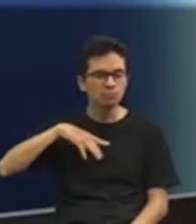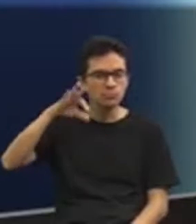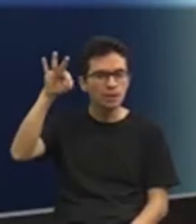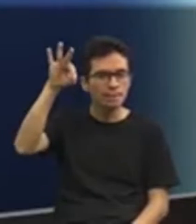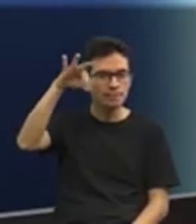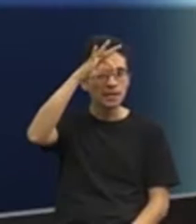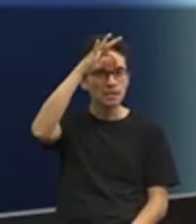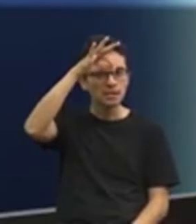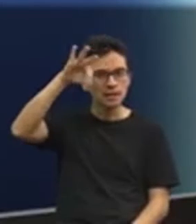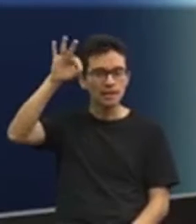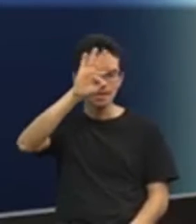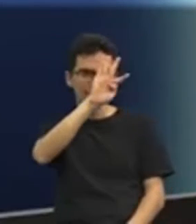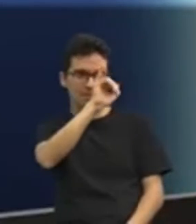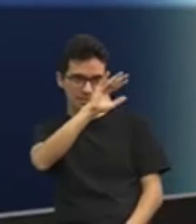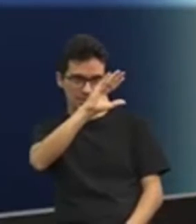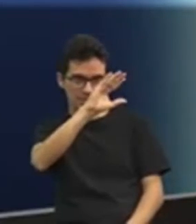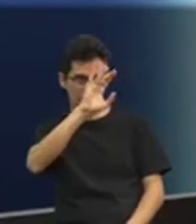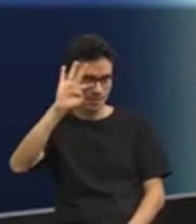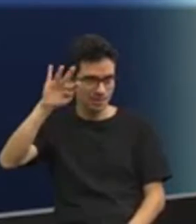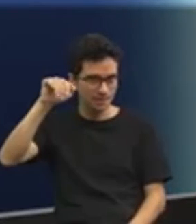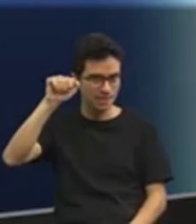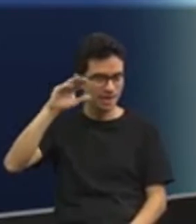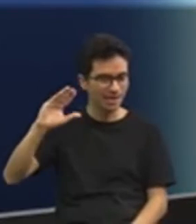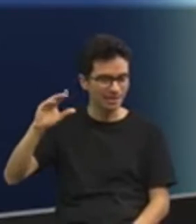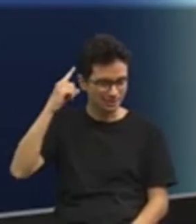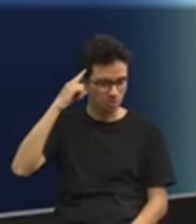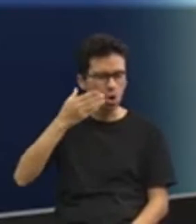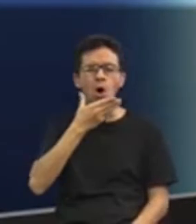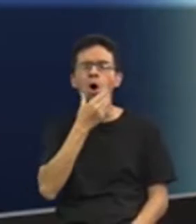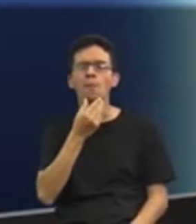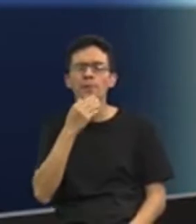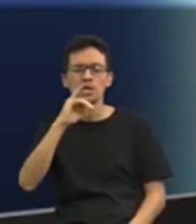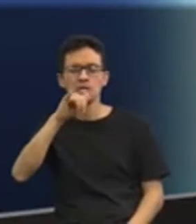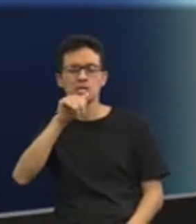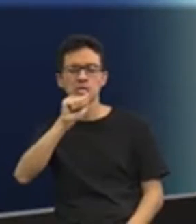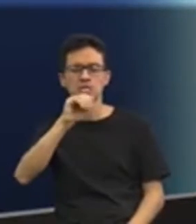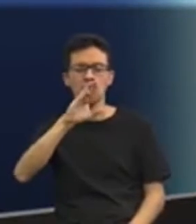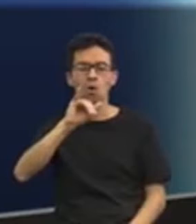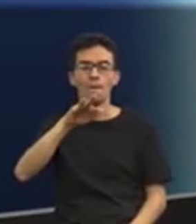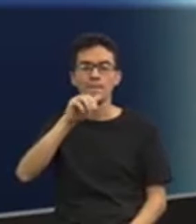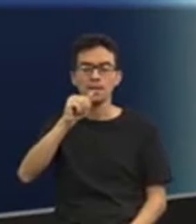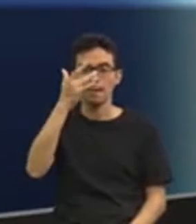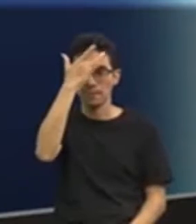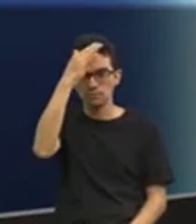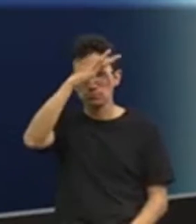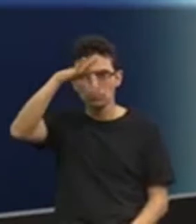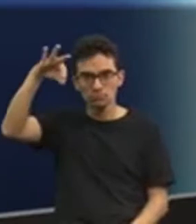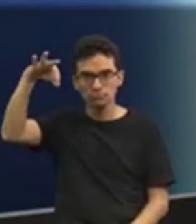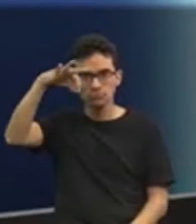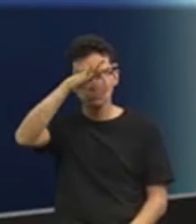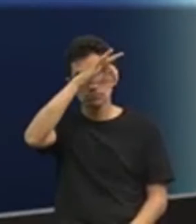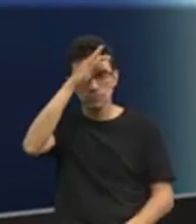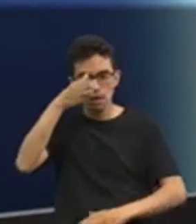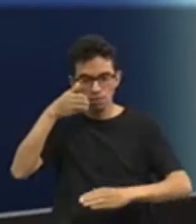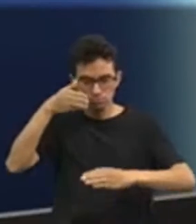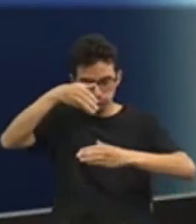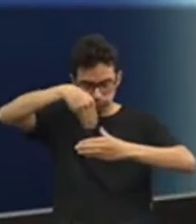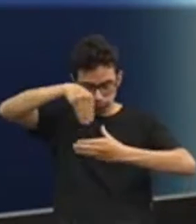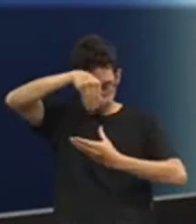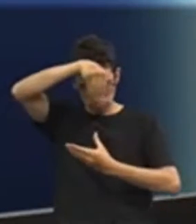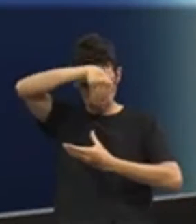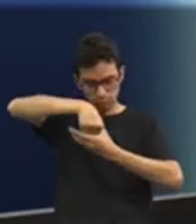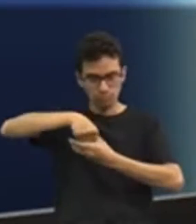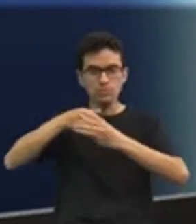relógio vai levar o Jacobina né que é o narrador aqui ao mergulho na sua alma interna